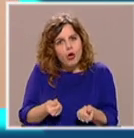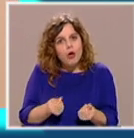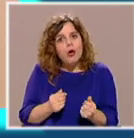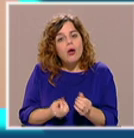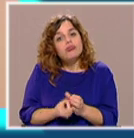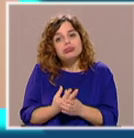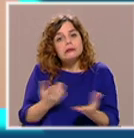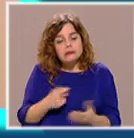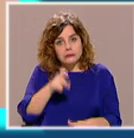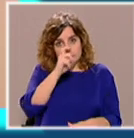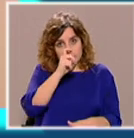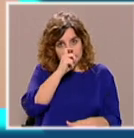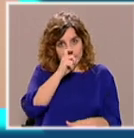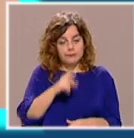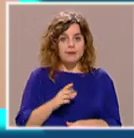fezes.